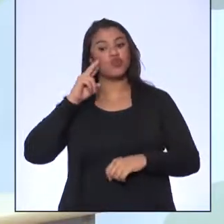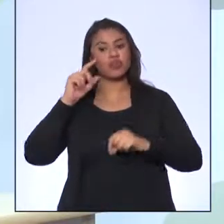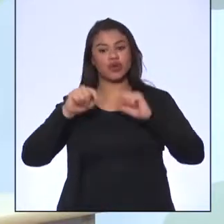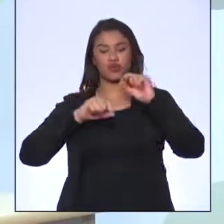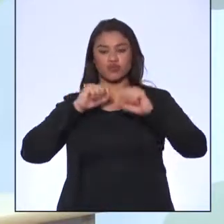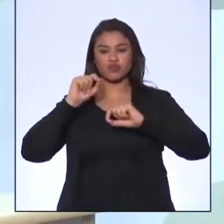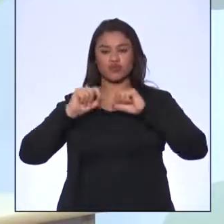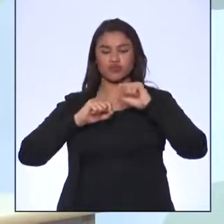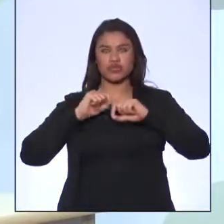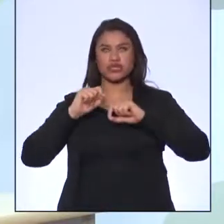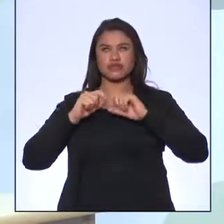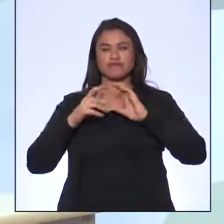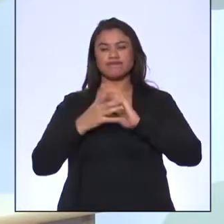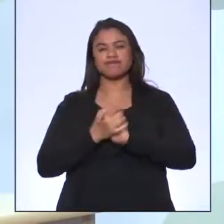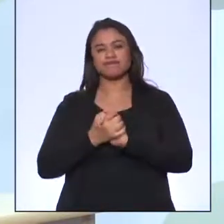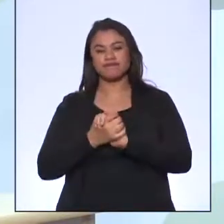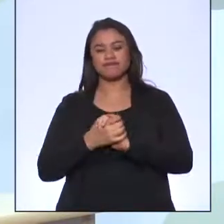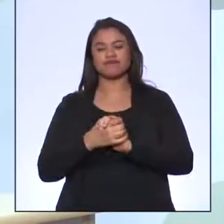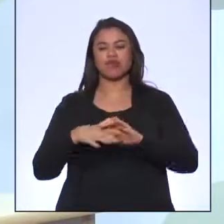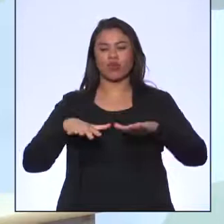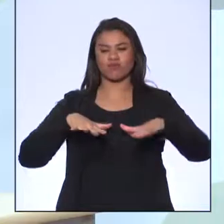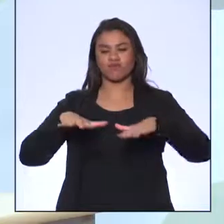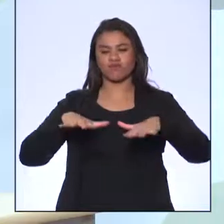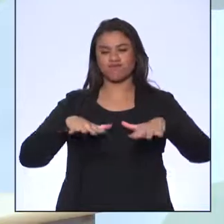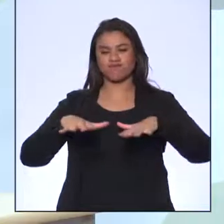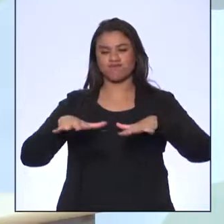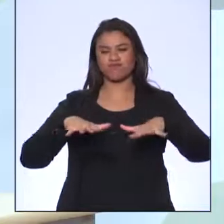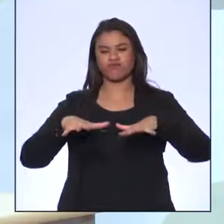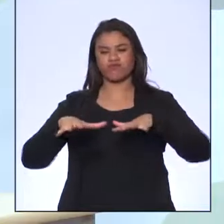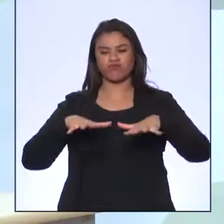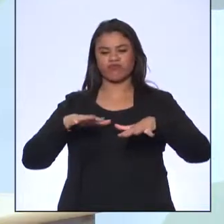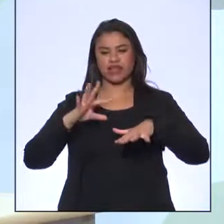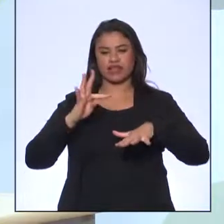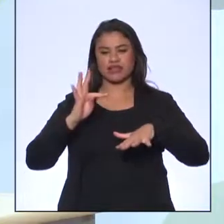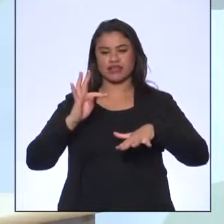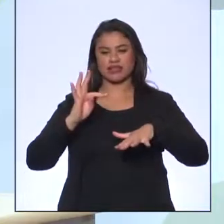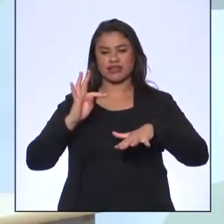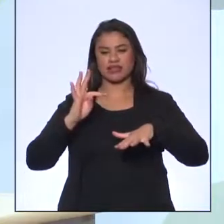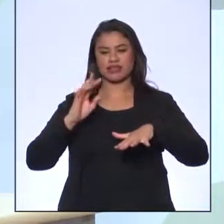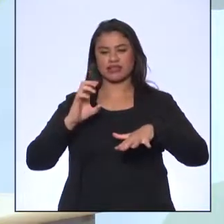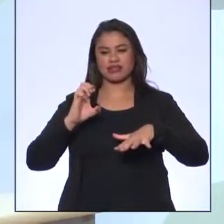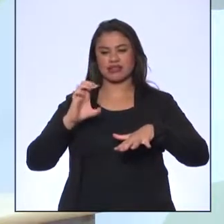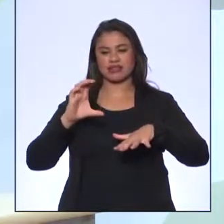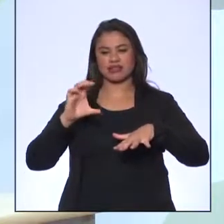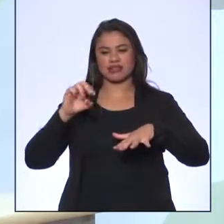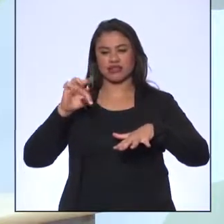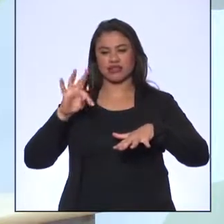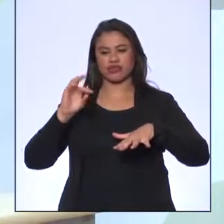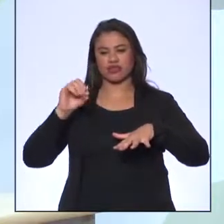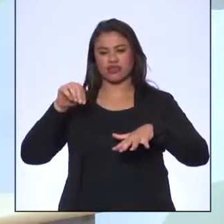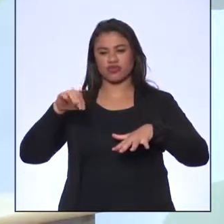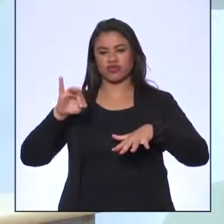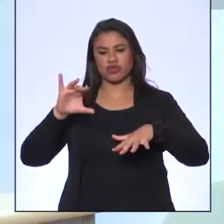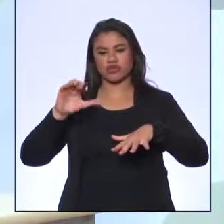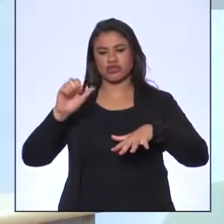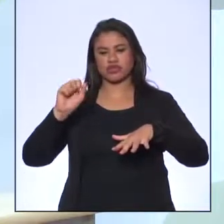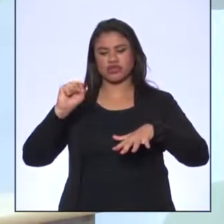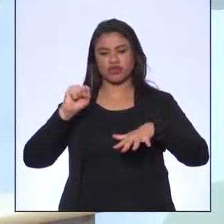questão da tectônica de placas, das teorias sobre a movimentação das